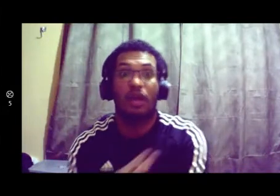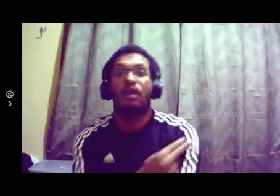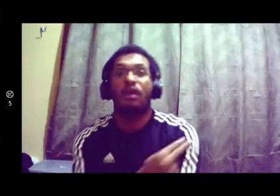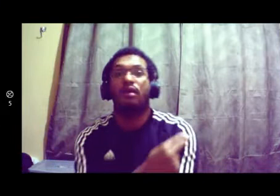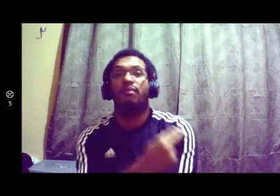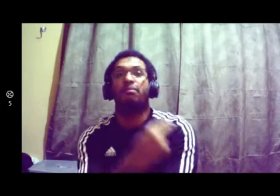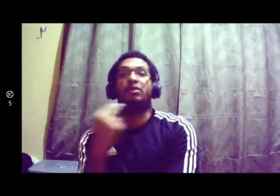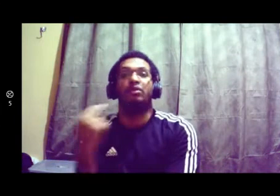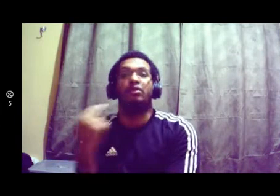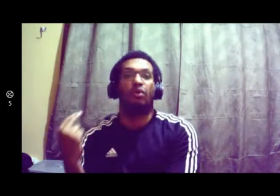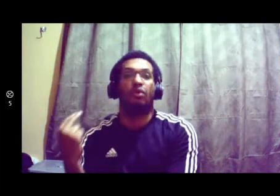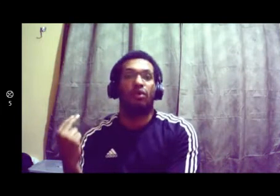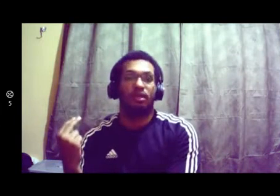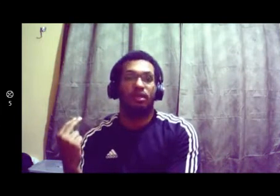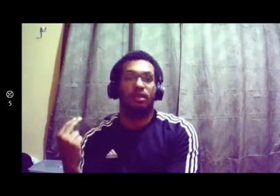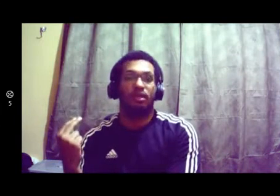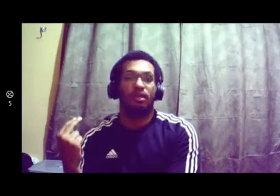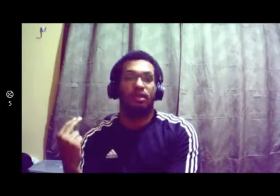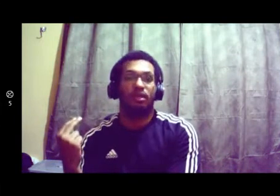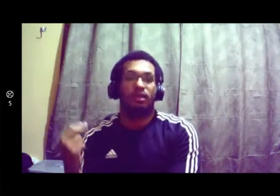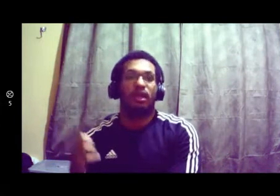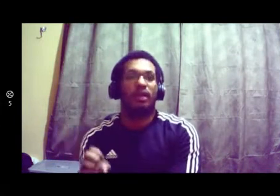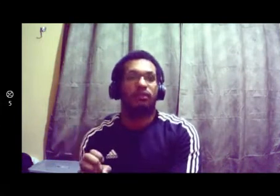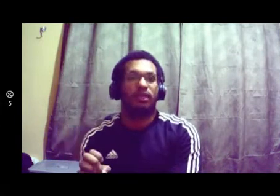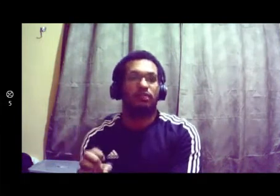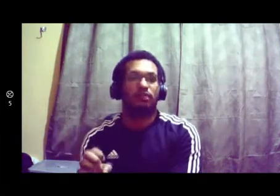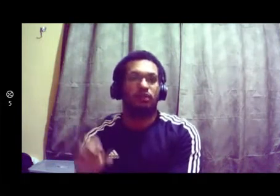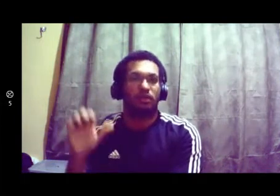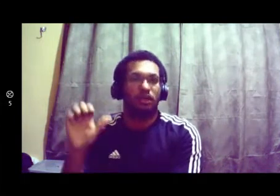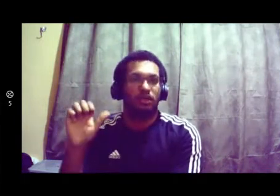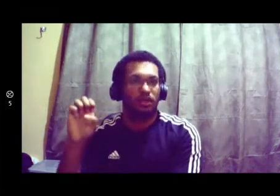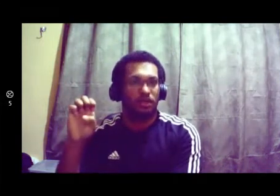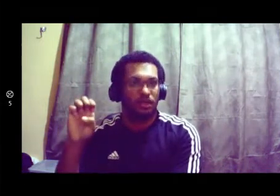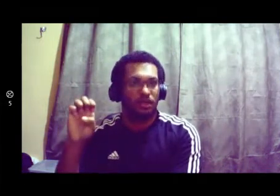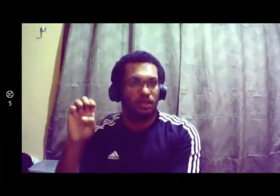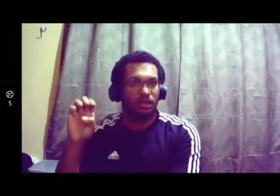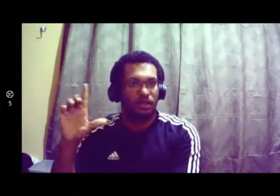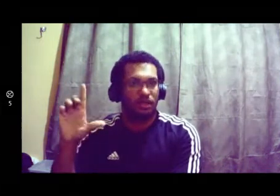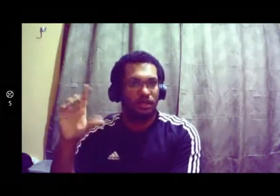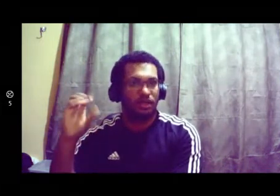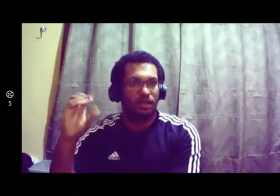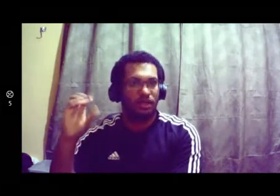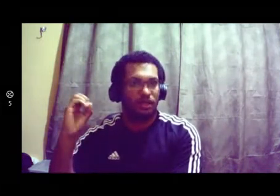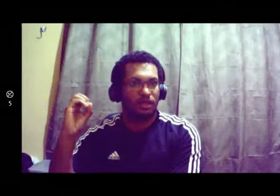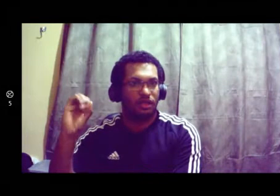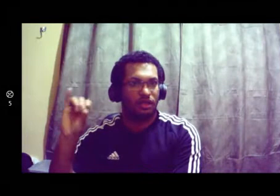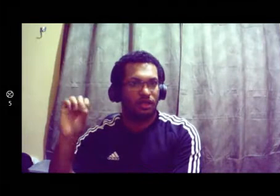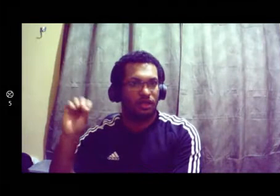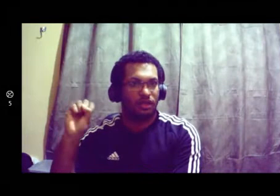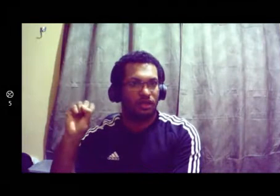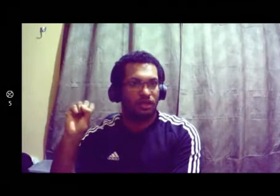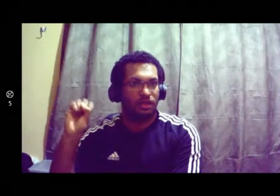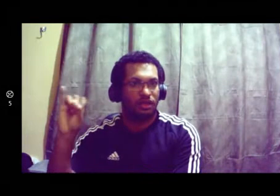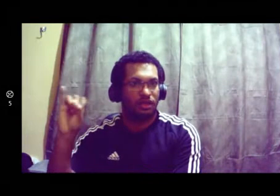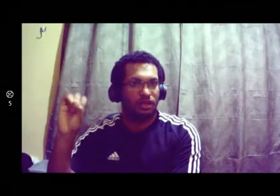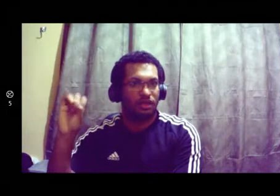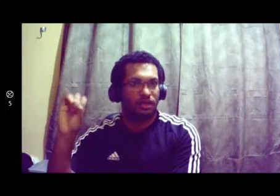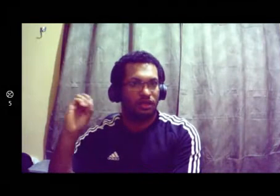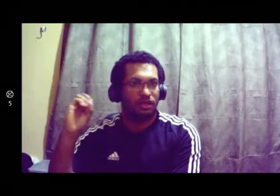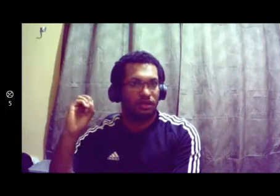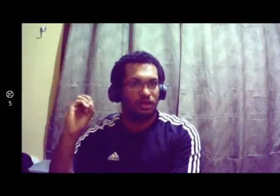ó, meu nome, aí eu respondo. Né?